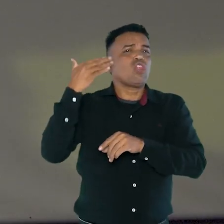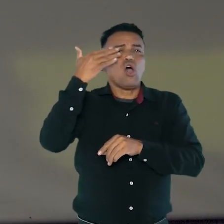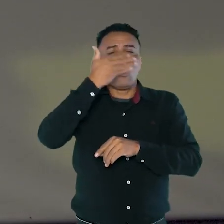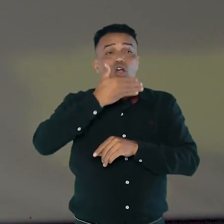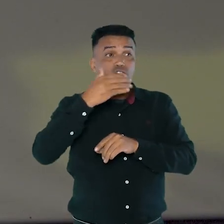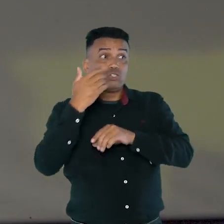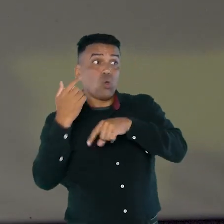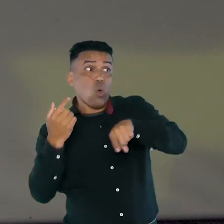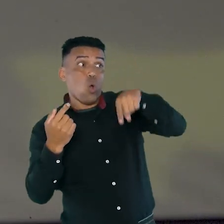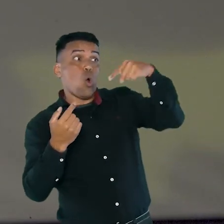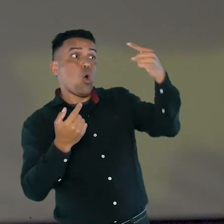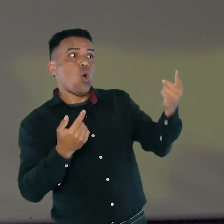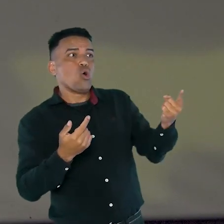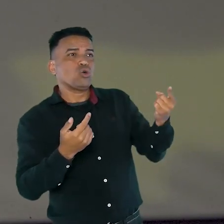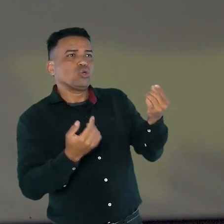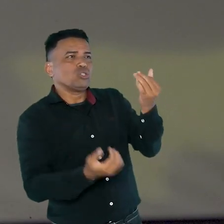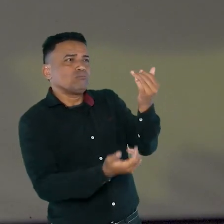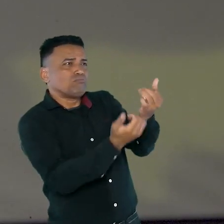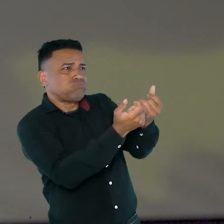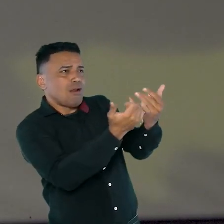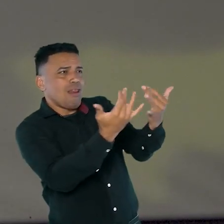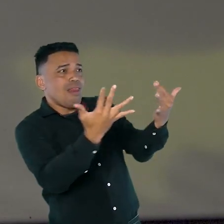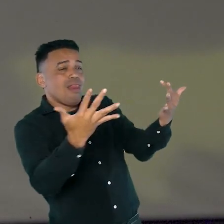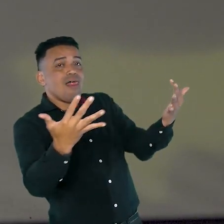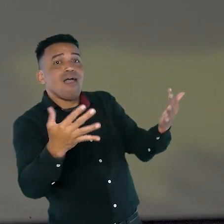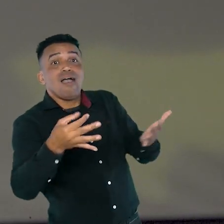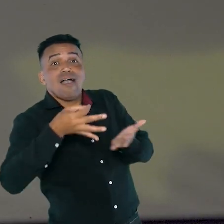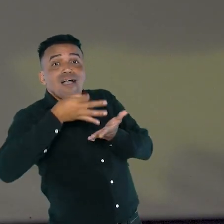do outro lado